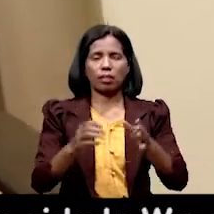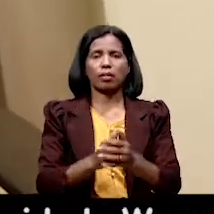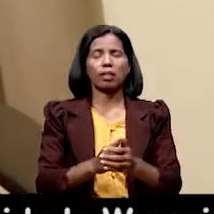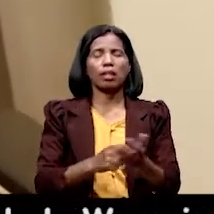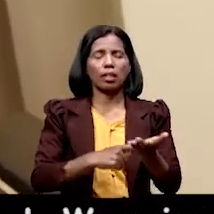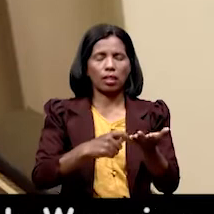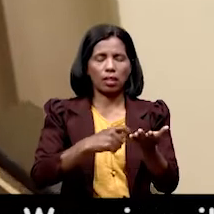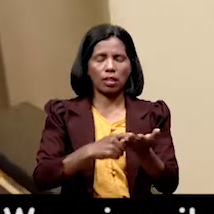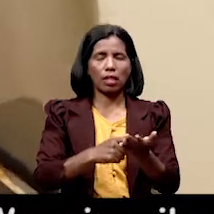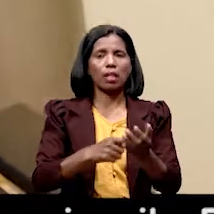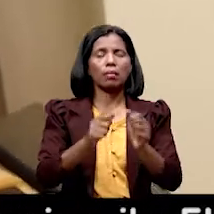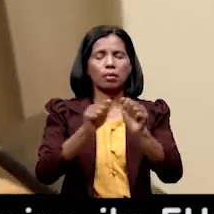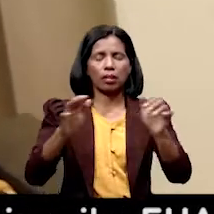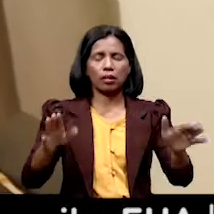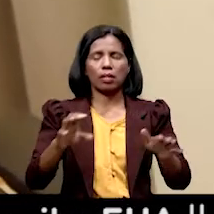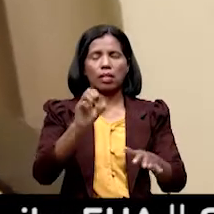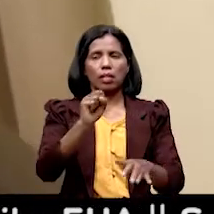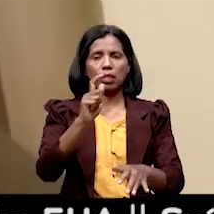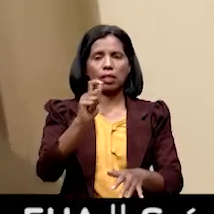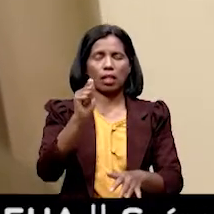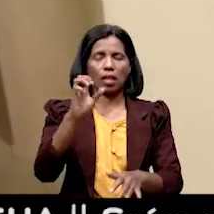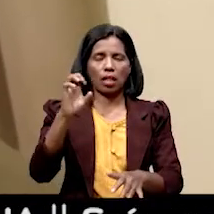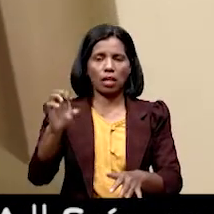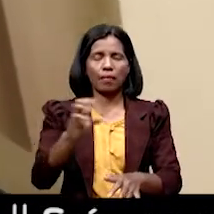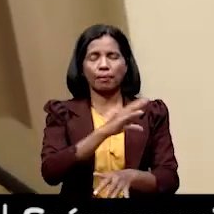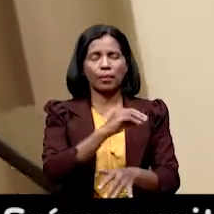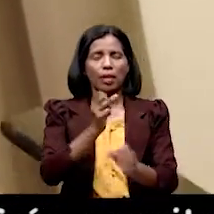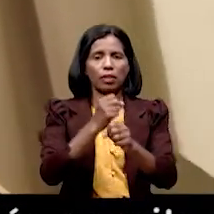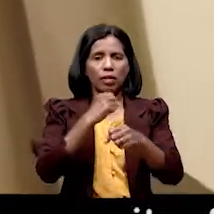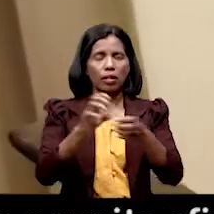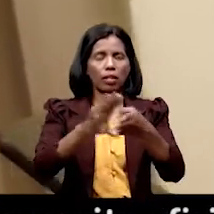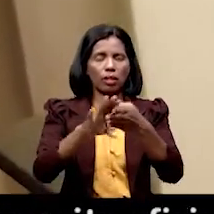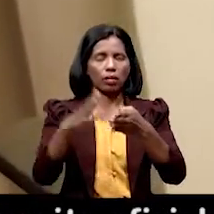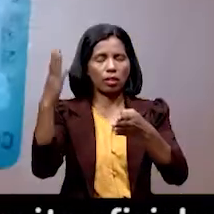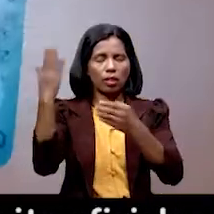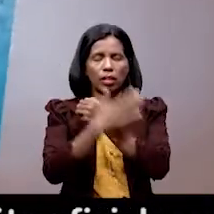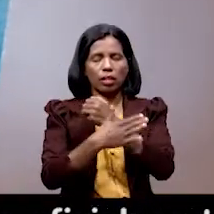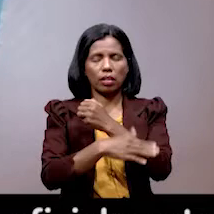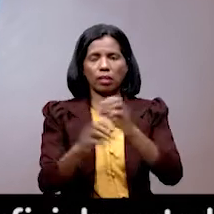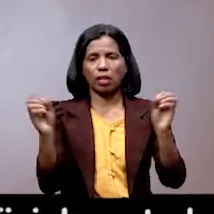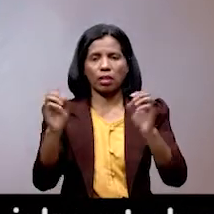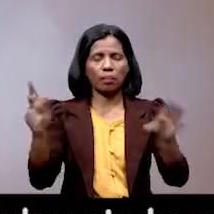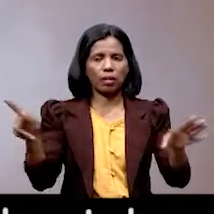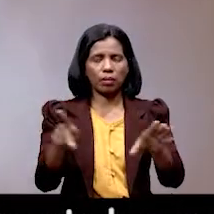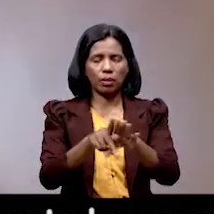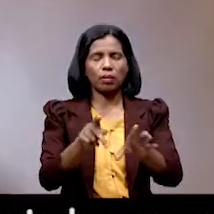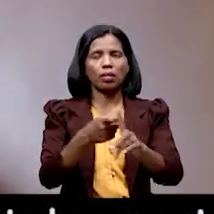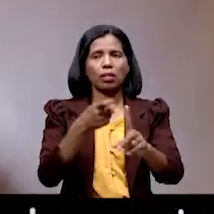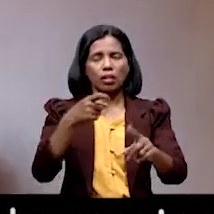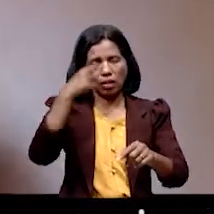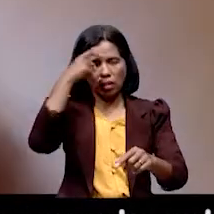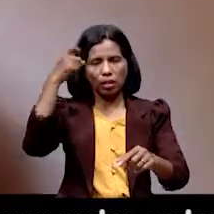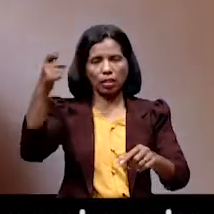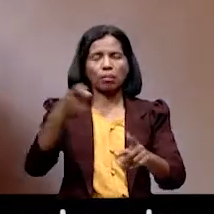Administrasang Elektoral STAE, Asilinho Manuel Branco Hateten, resensiamento iha estranjeru, ladung iha partisipasang husi elektor sira, tambah